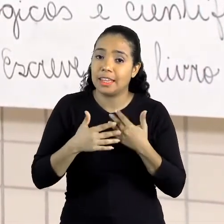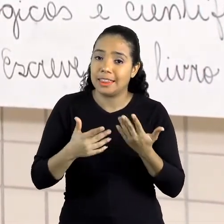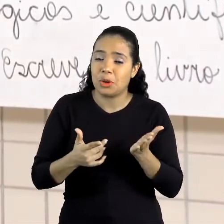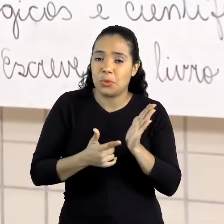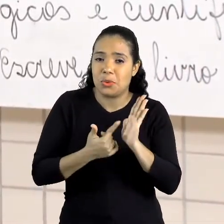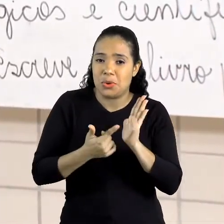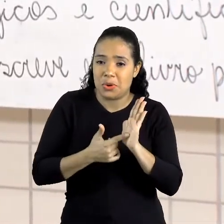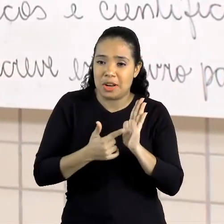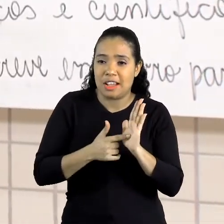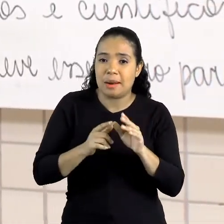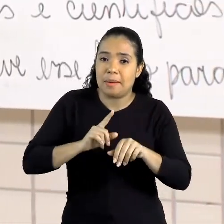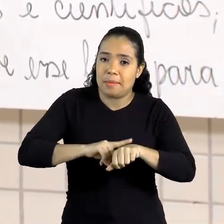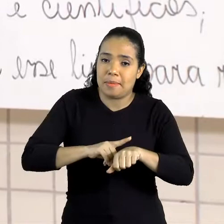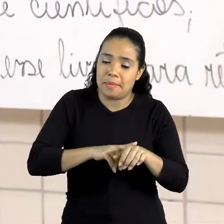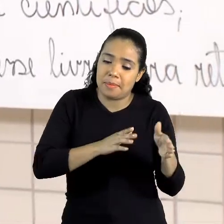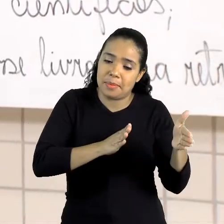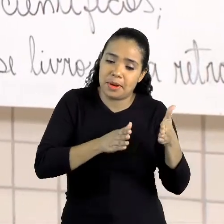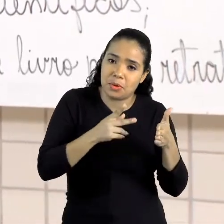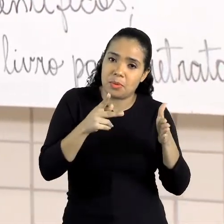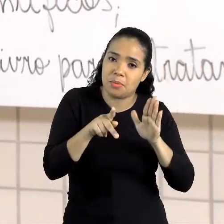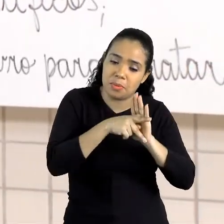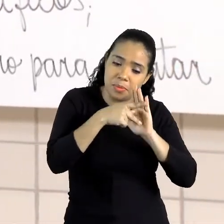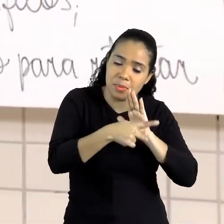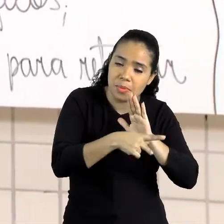situado em seu tempo mesmo.